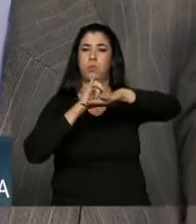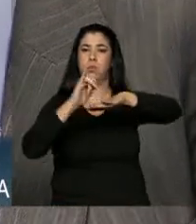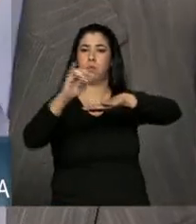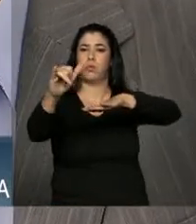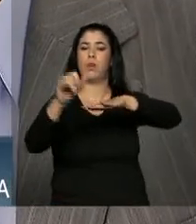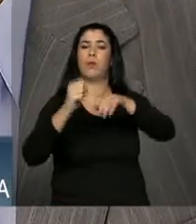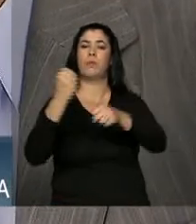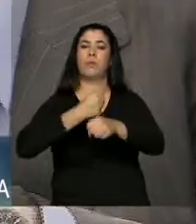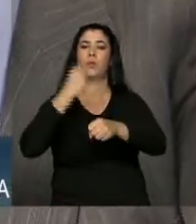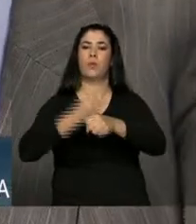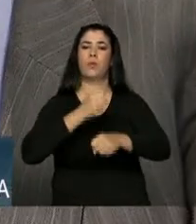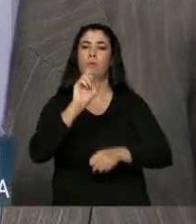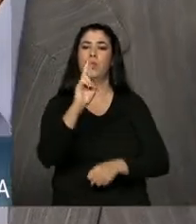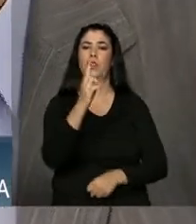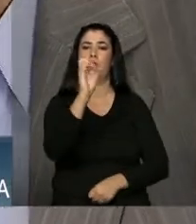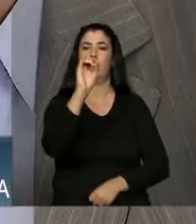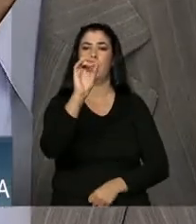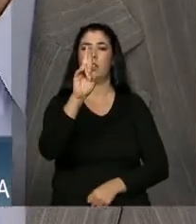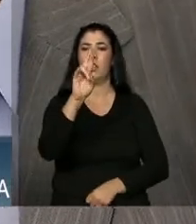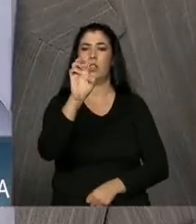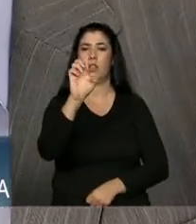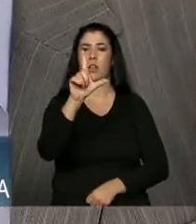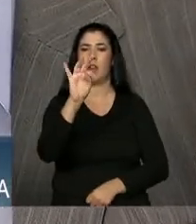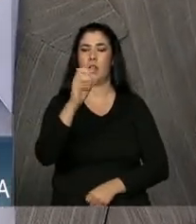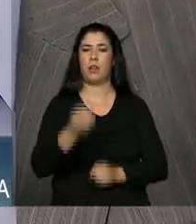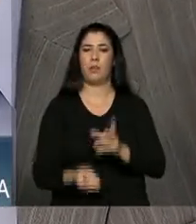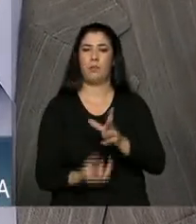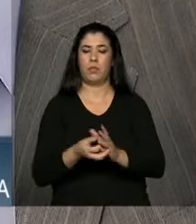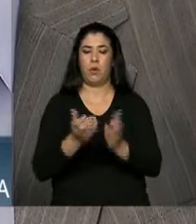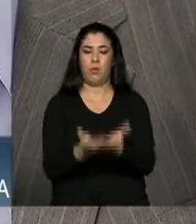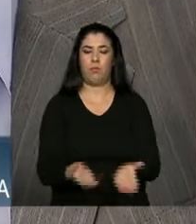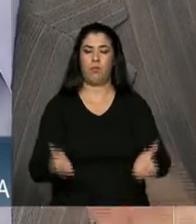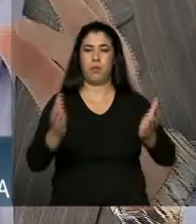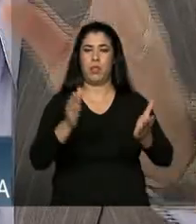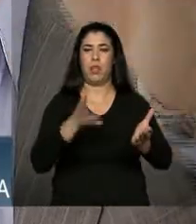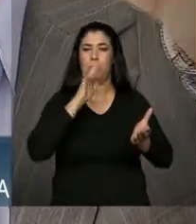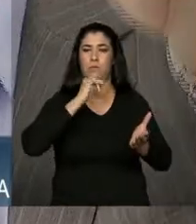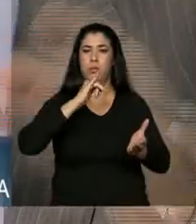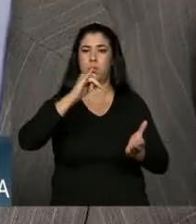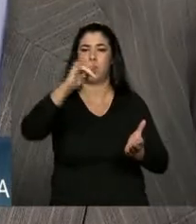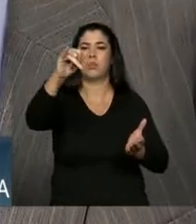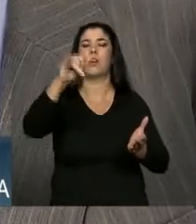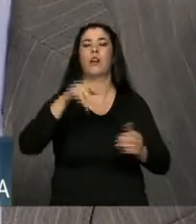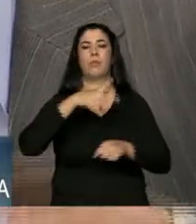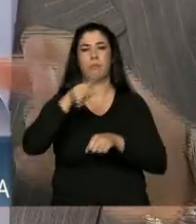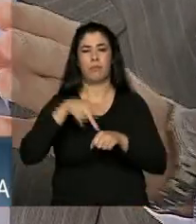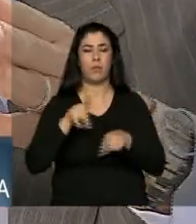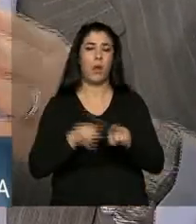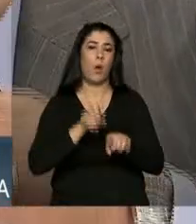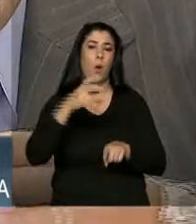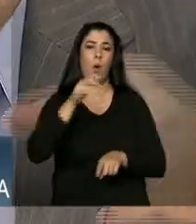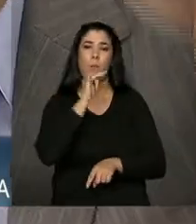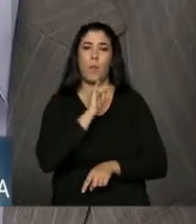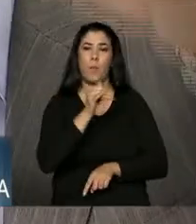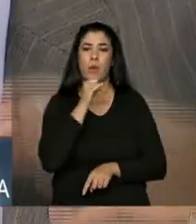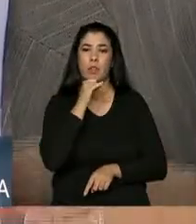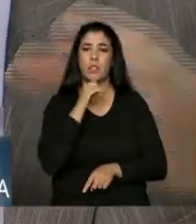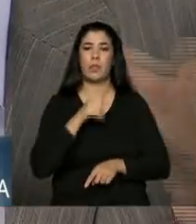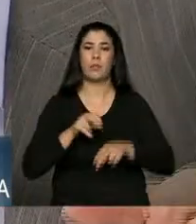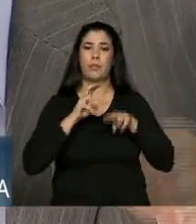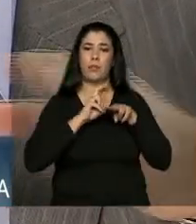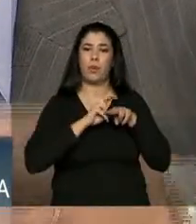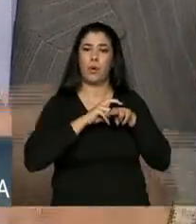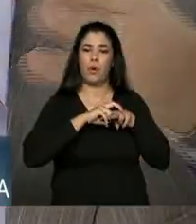hidrelétrica importante para o país seja uma ferrovia que vai escoar